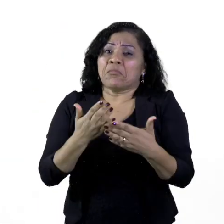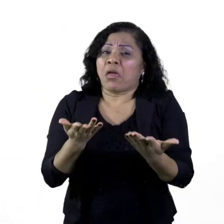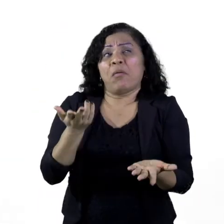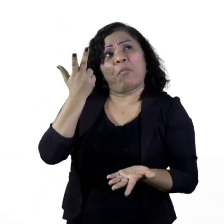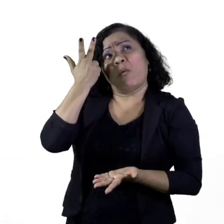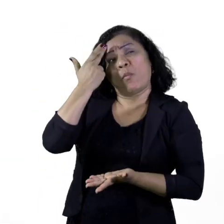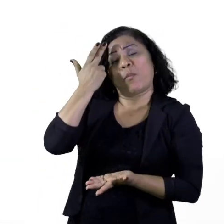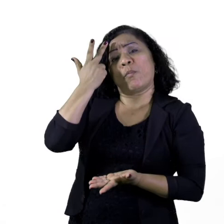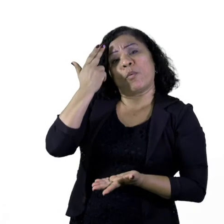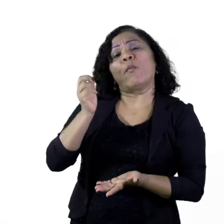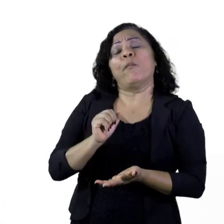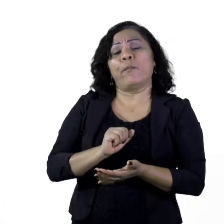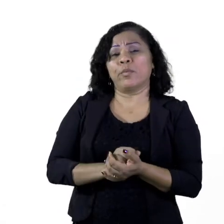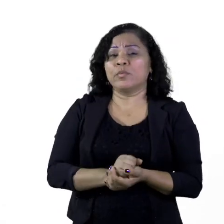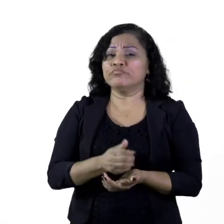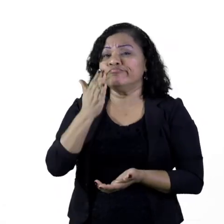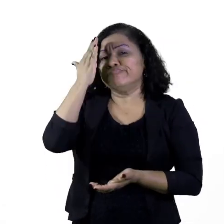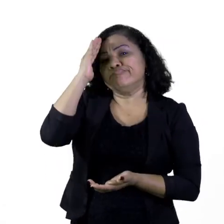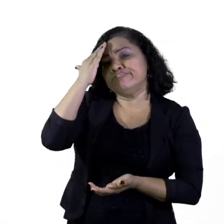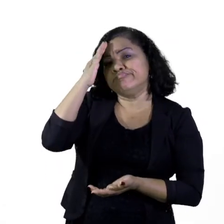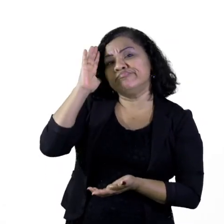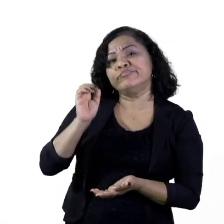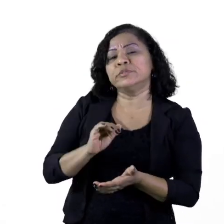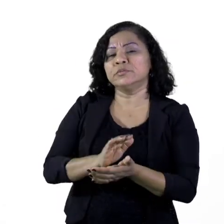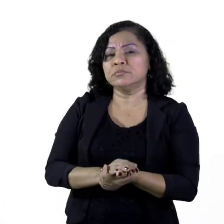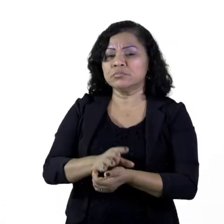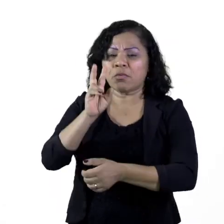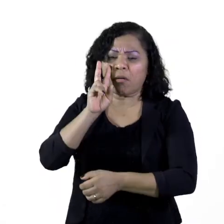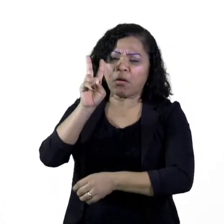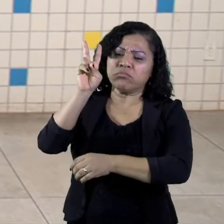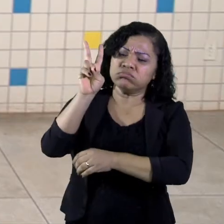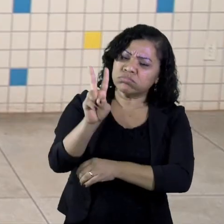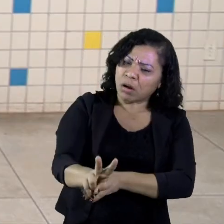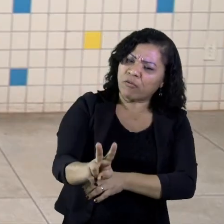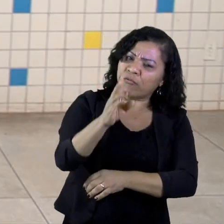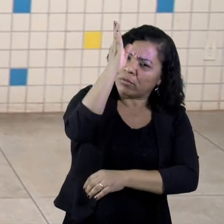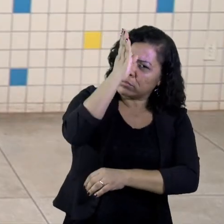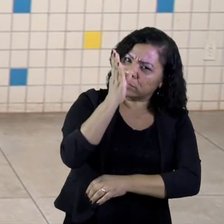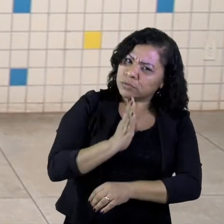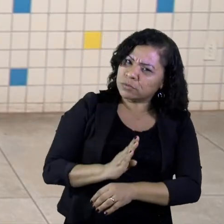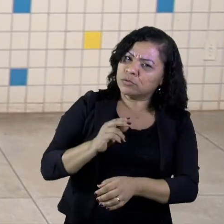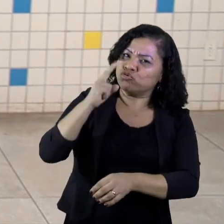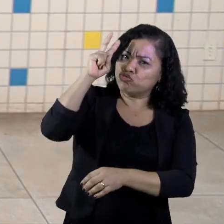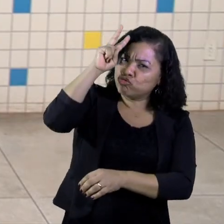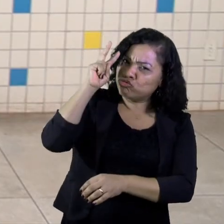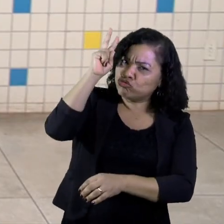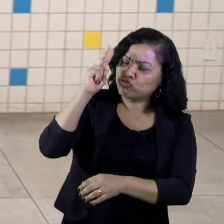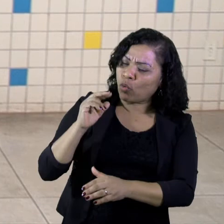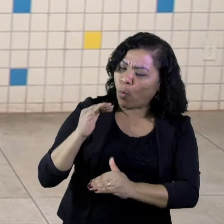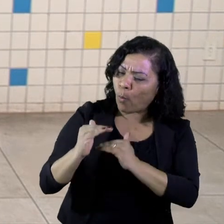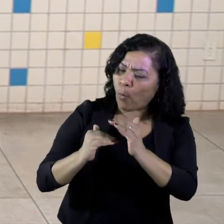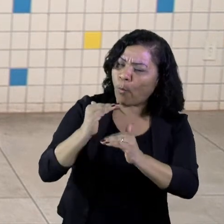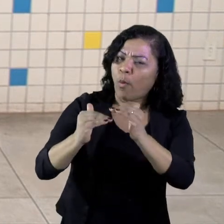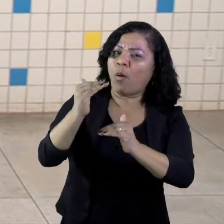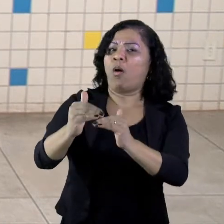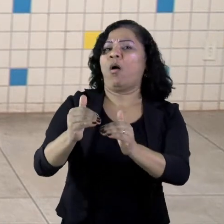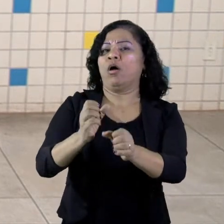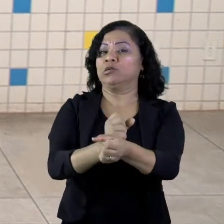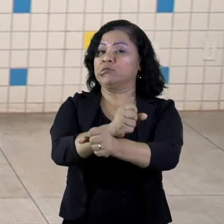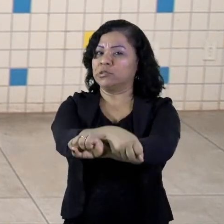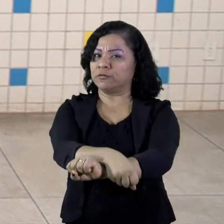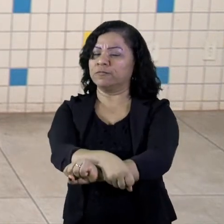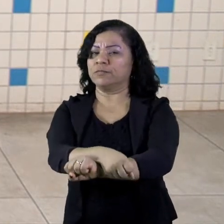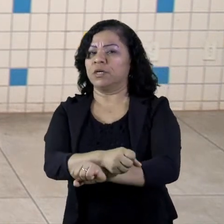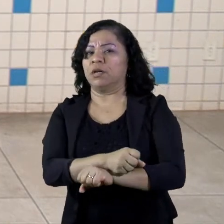aqui compreendermos, através da história nossa brasileira, esse processo de escravidão. Muitos dos